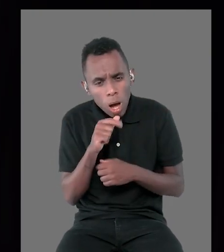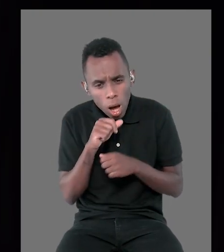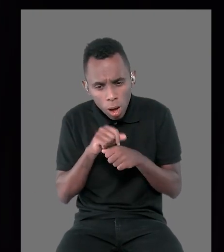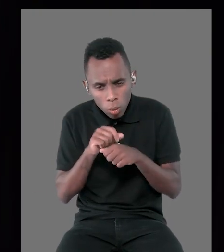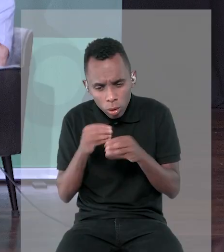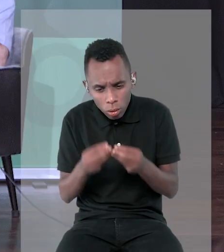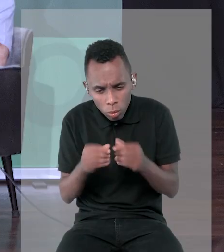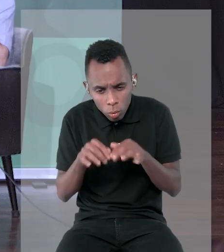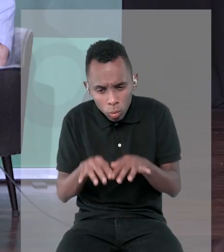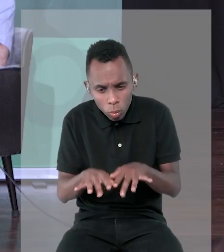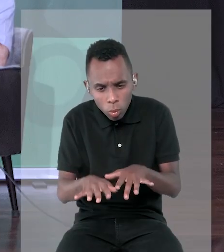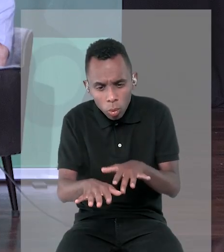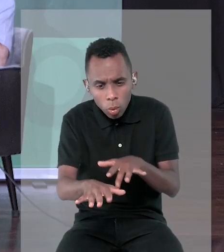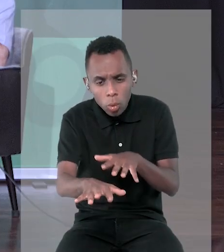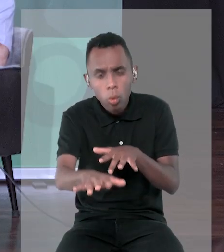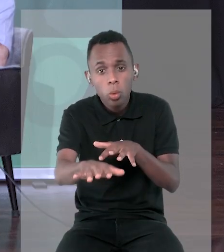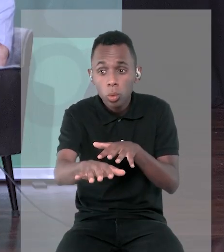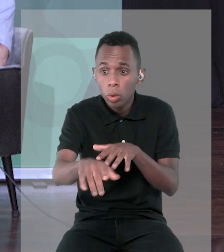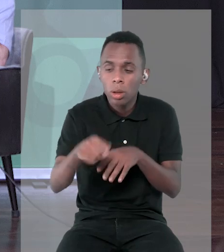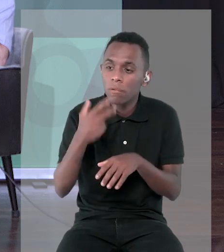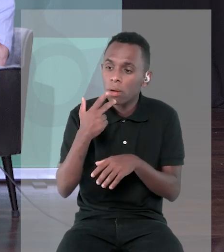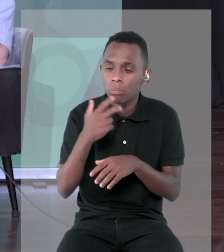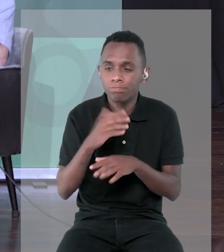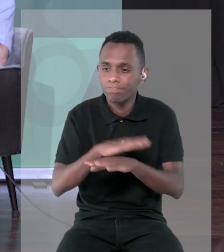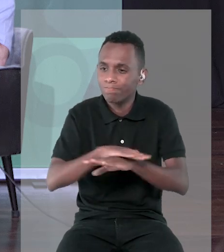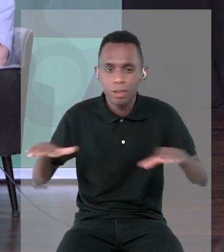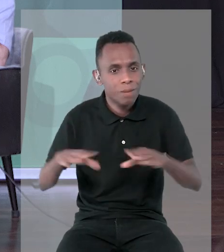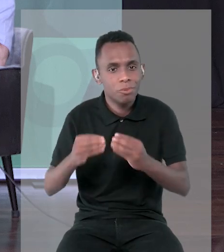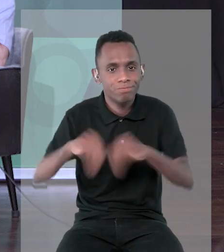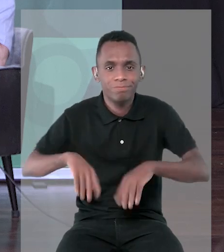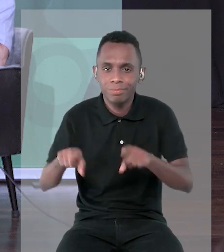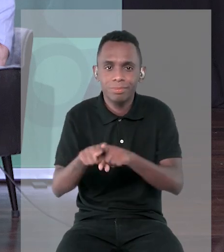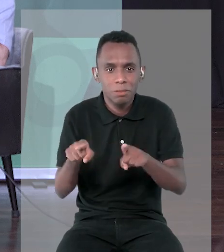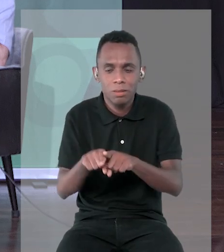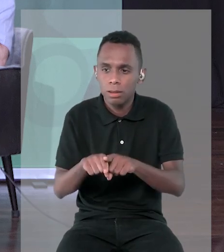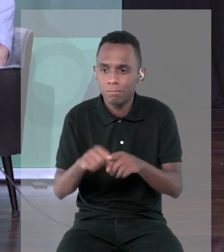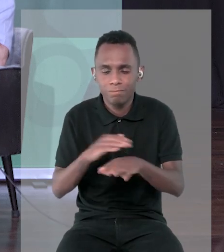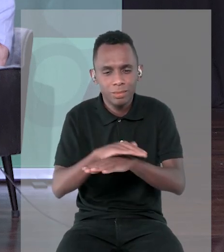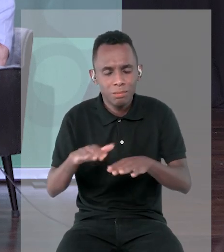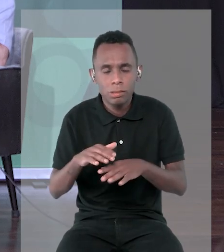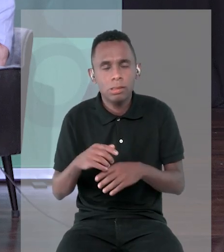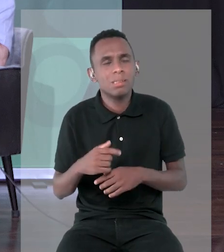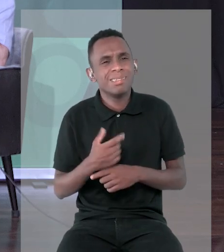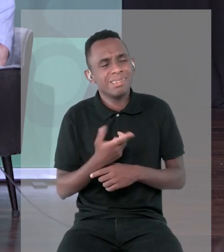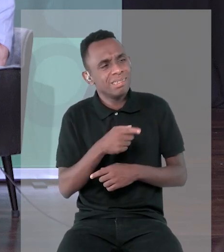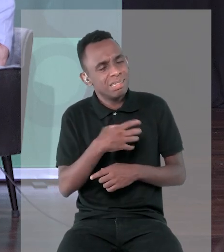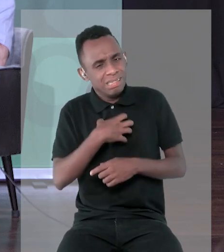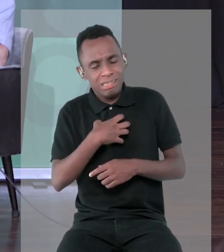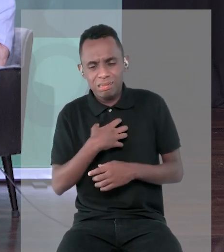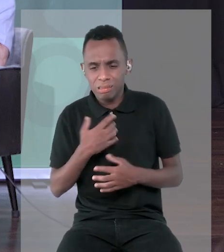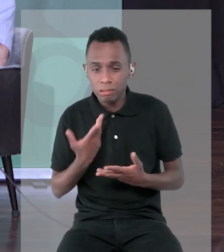nós chegamos na nascente, ele realizou que aquela nascente tinha morrido. E naquele dia, para ele foi muito duro essa